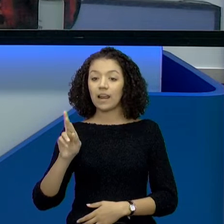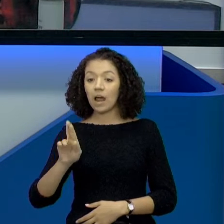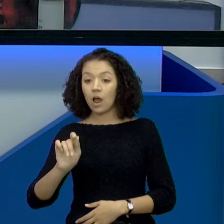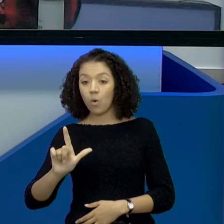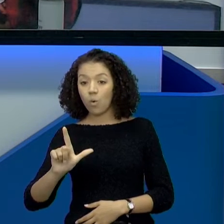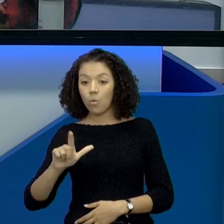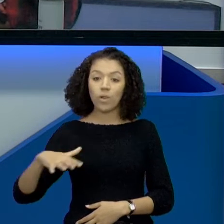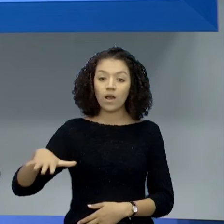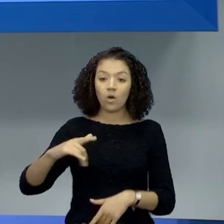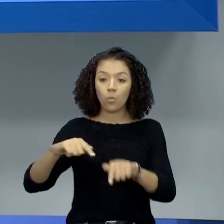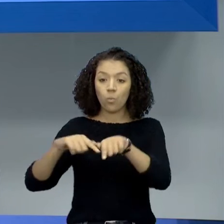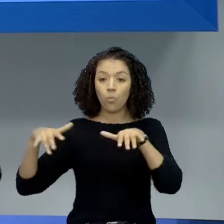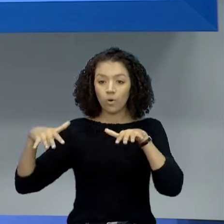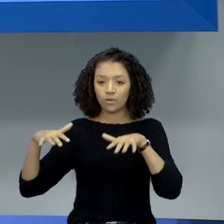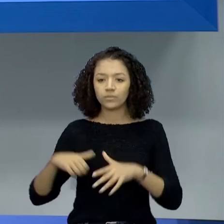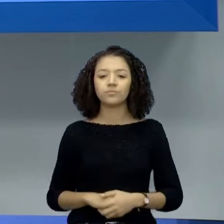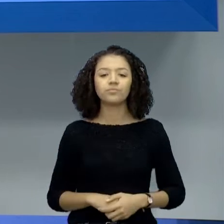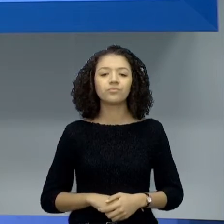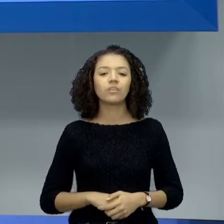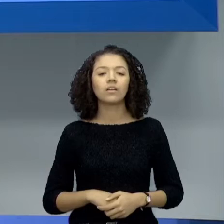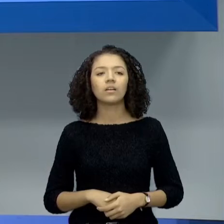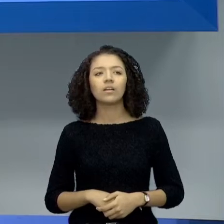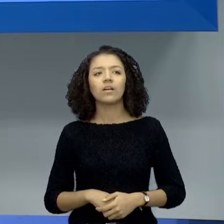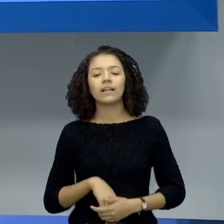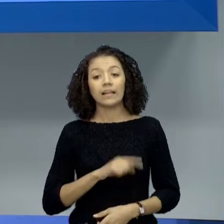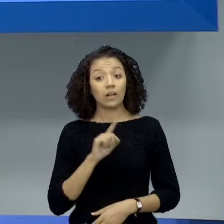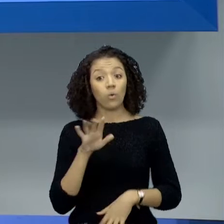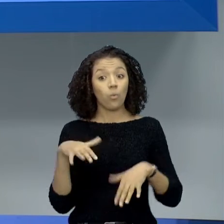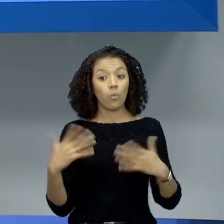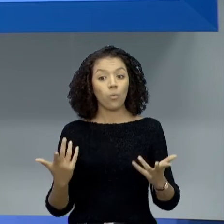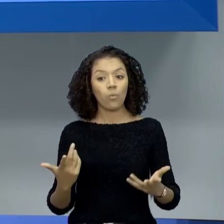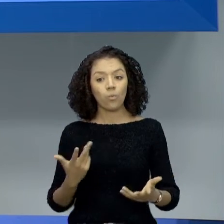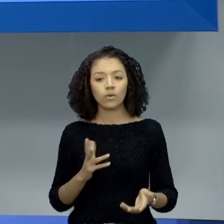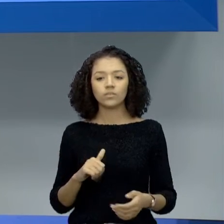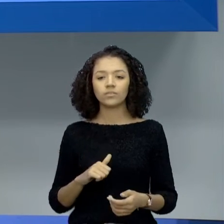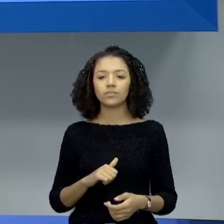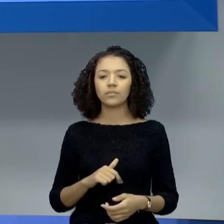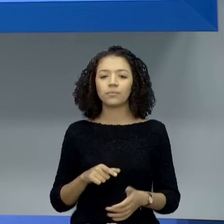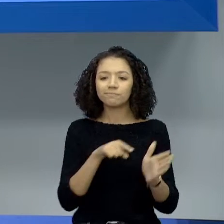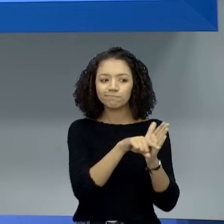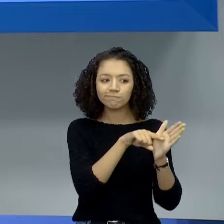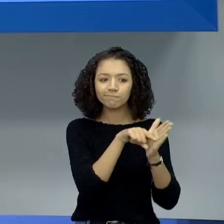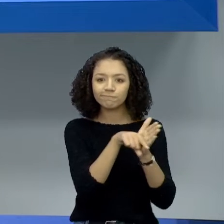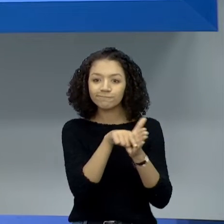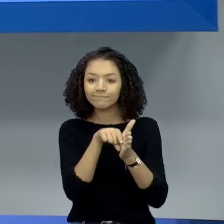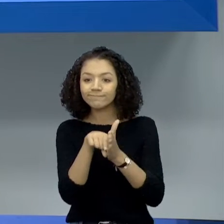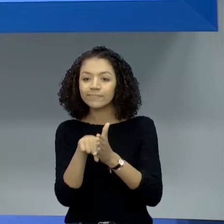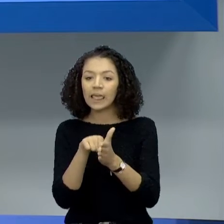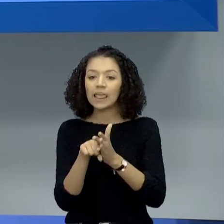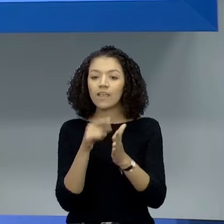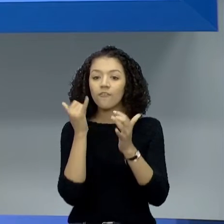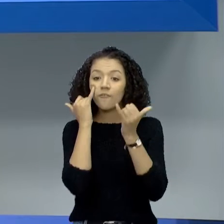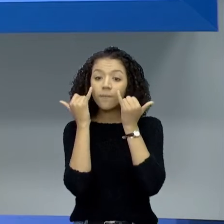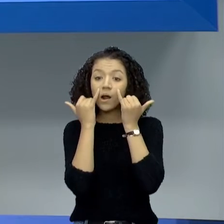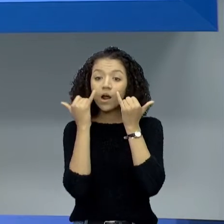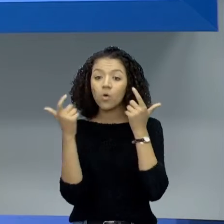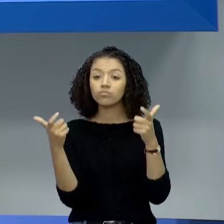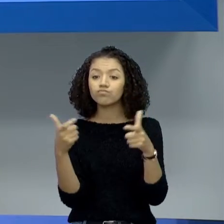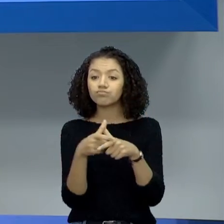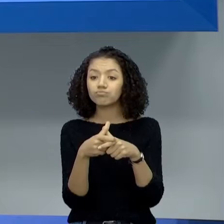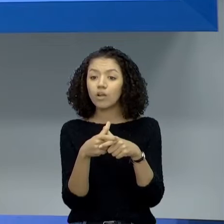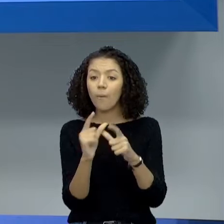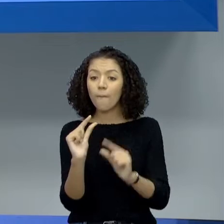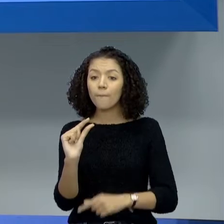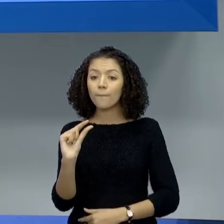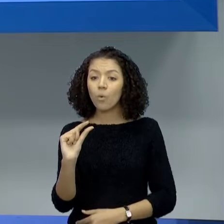Guarulhos. E eu percebi que quando a gente pesquisava a história, né, da catedral, a gente não tinha tantas informações quanto quando você